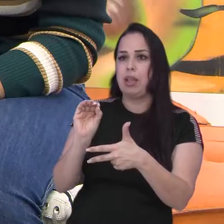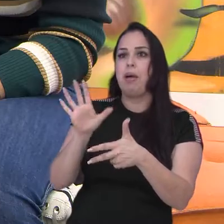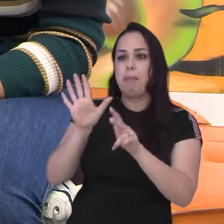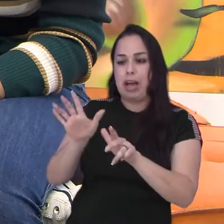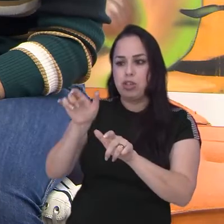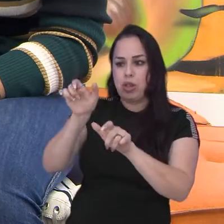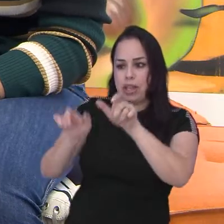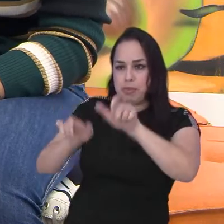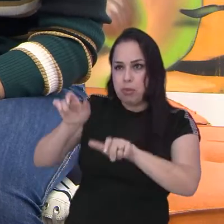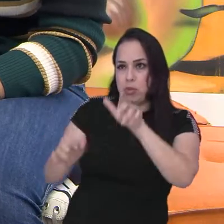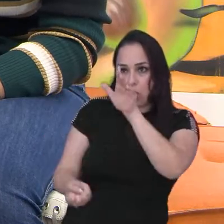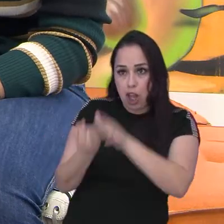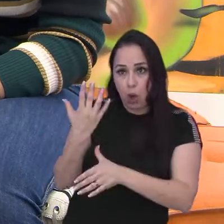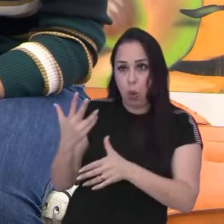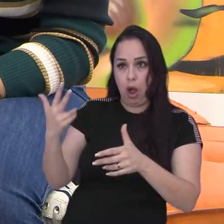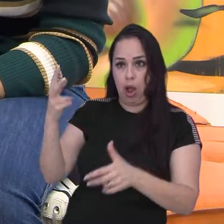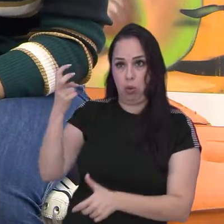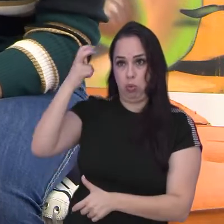estão vivos até hoje, né?